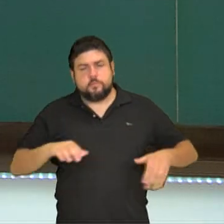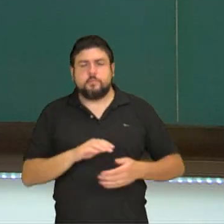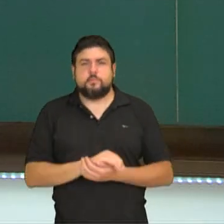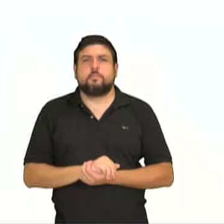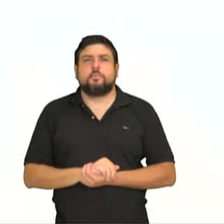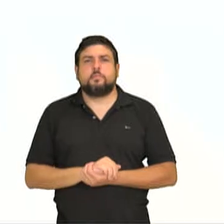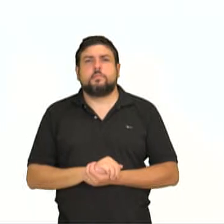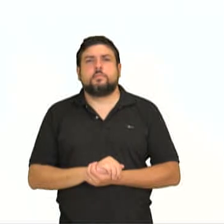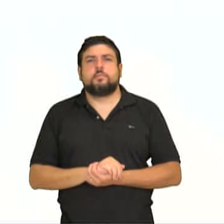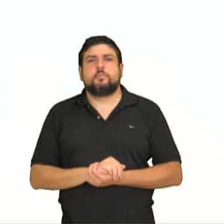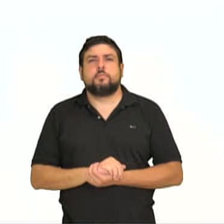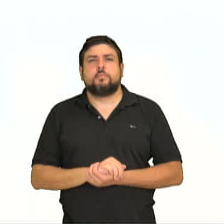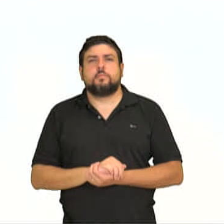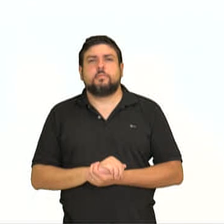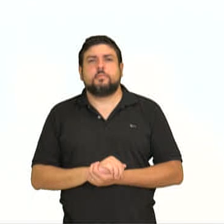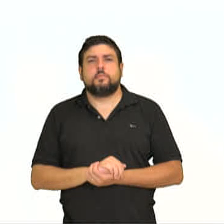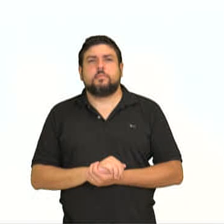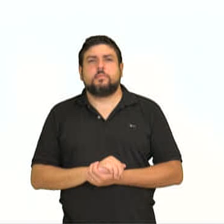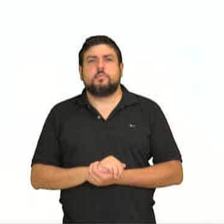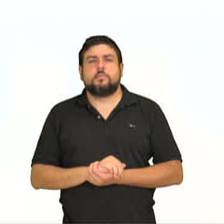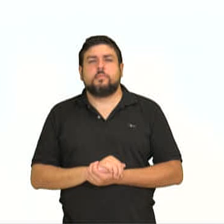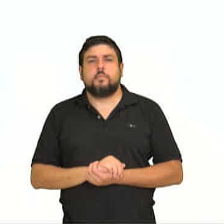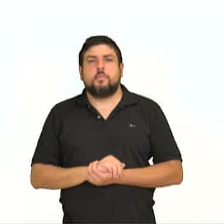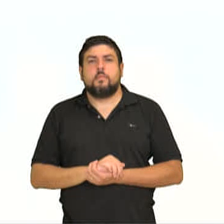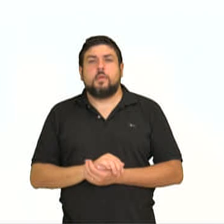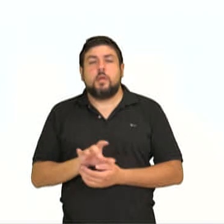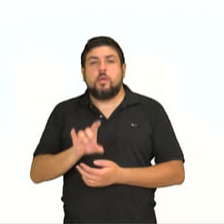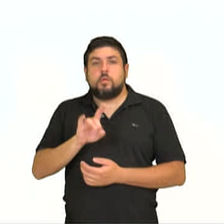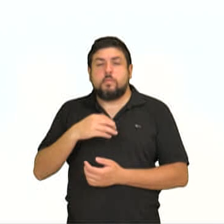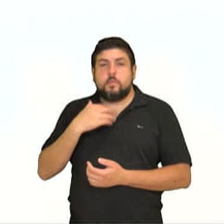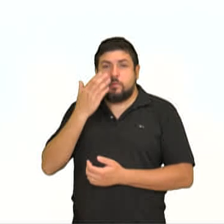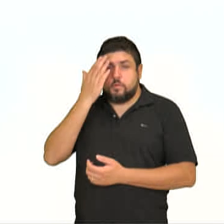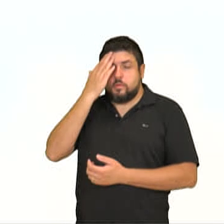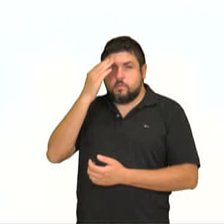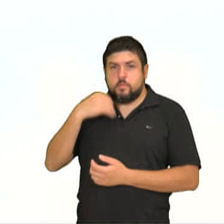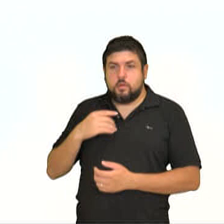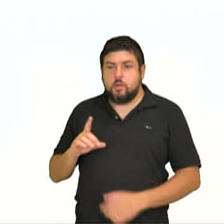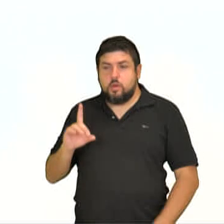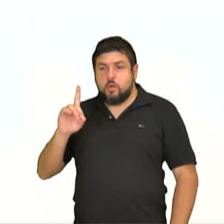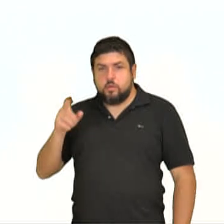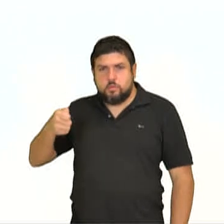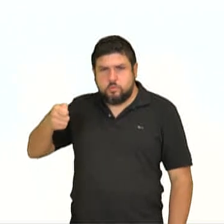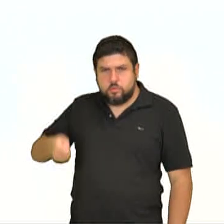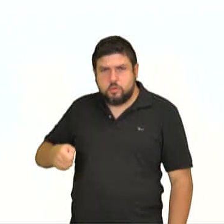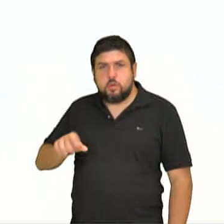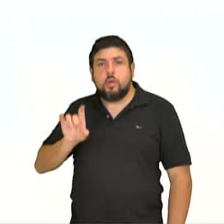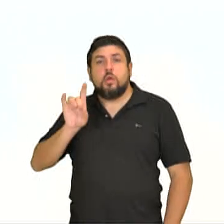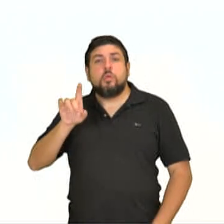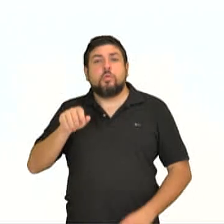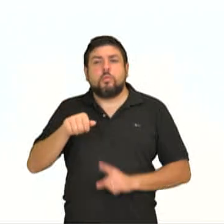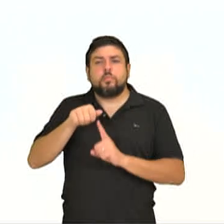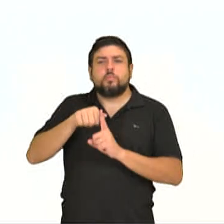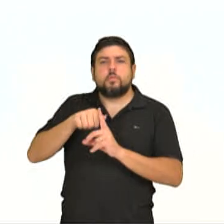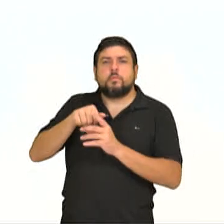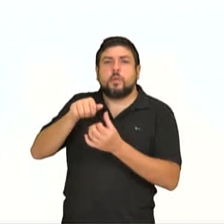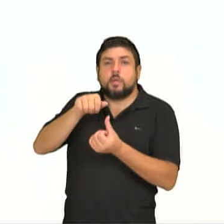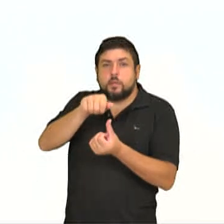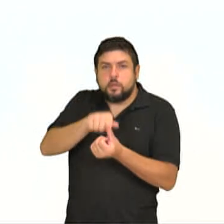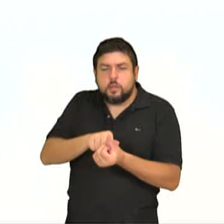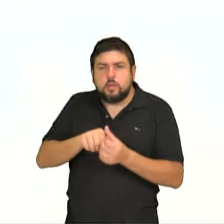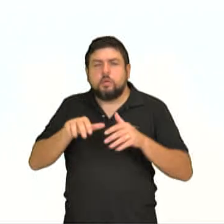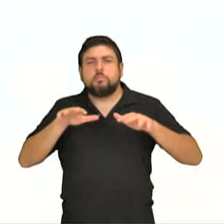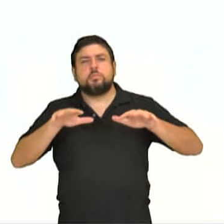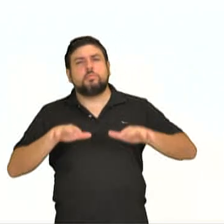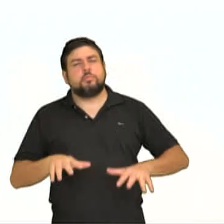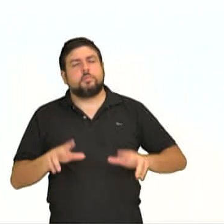Aqui a gente tem, só para a gente saber, o ditador, ele fica apenas 6 meses no poder até apaziguar as coisas,